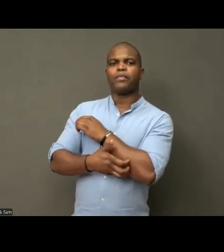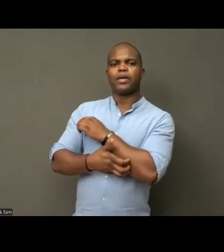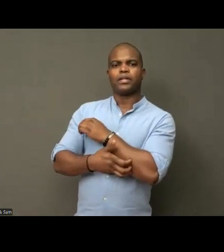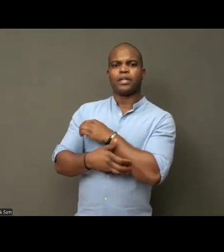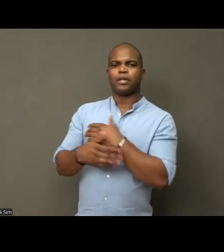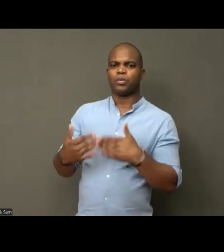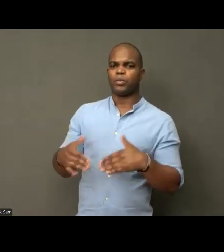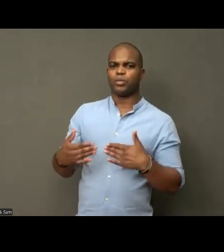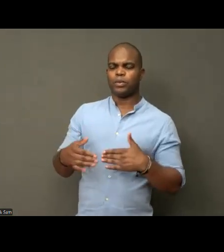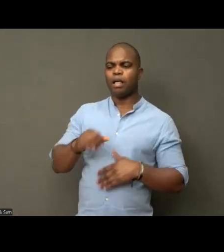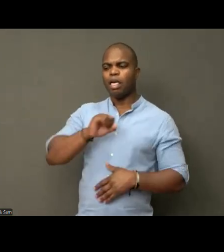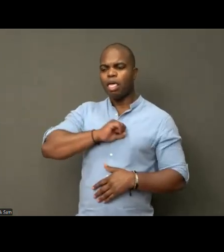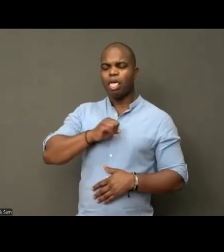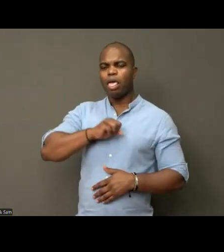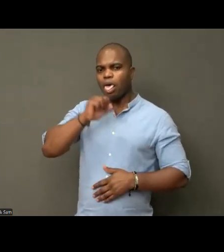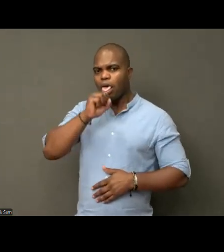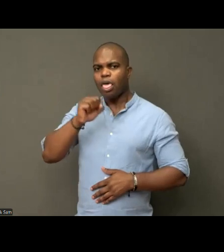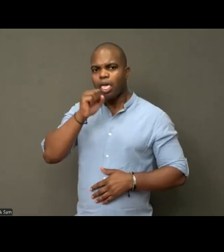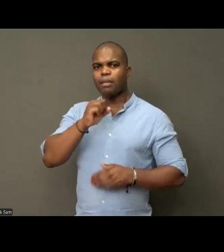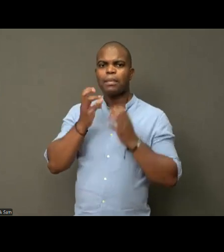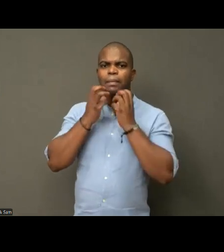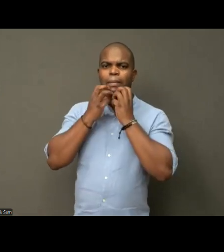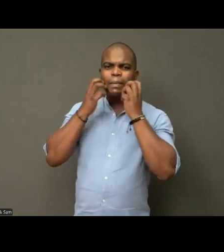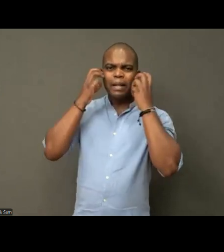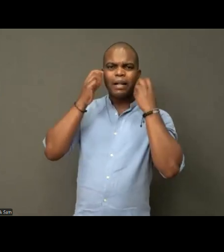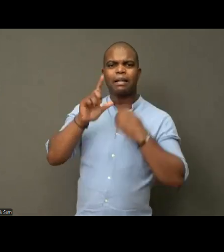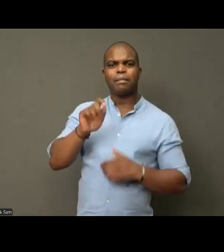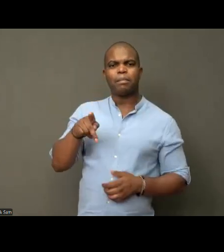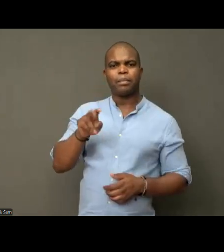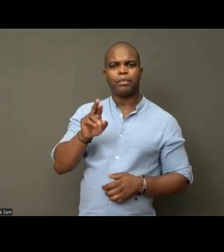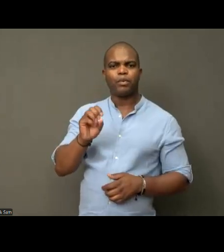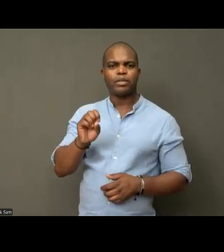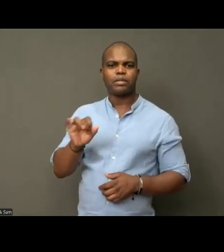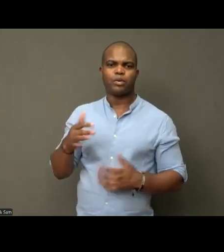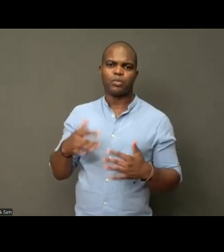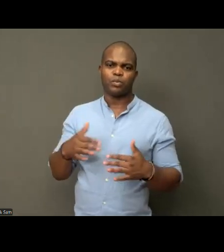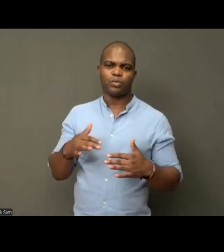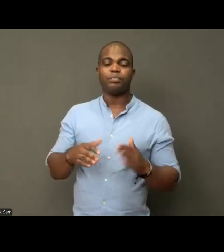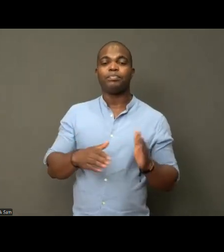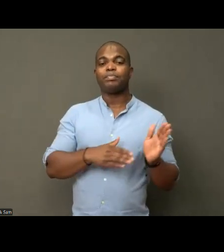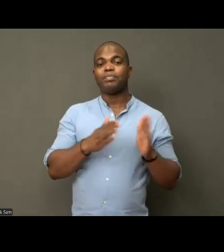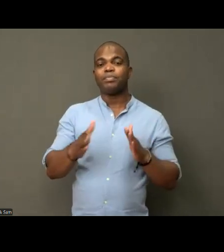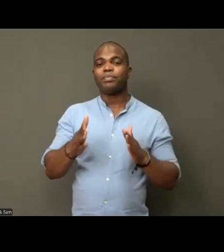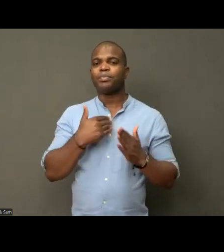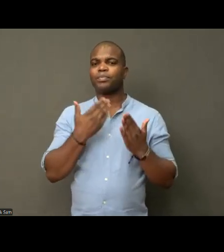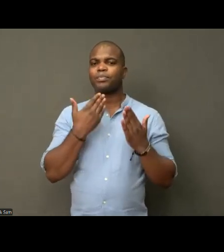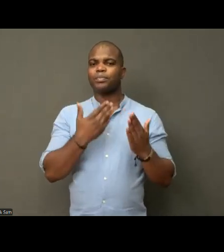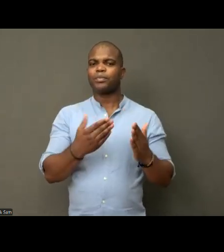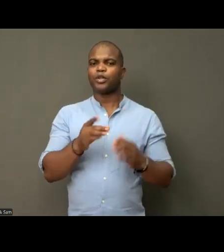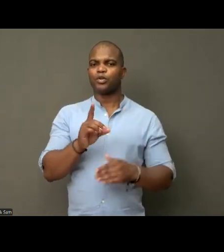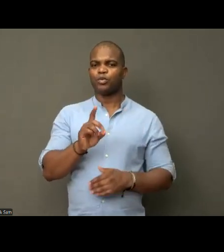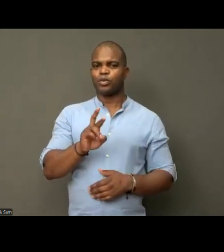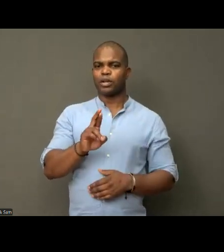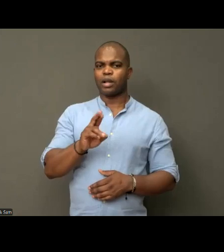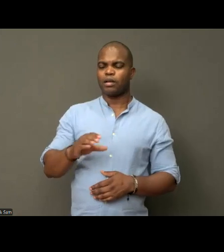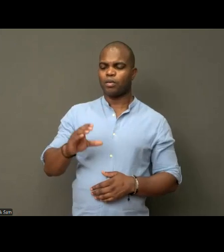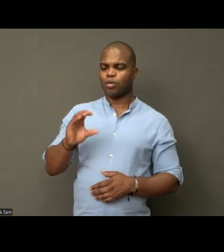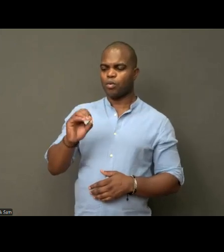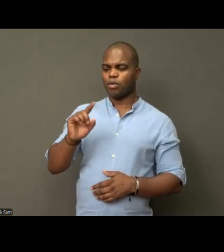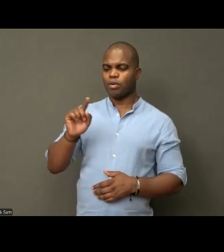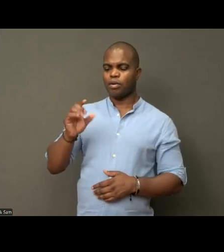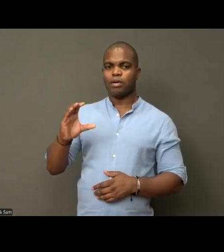hanseníase. E especialmente quero agradecer também a Patrick O'Carroll da Força Tarefa de Saúde Mental, que estão fazendo o seu